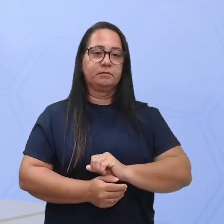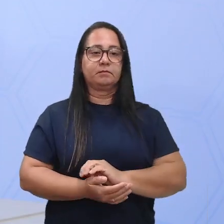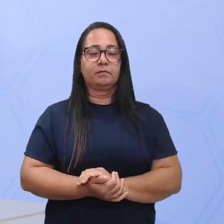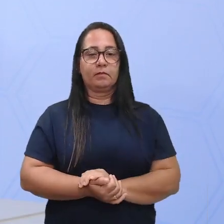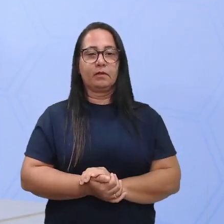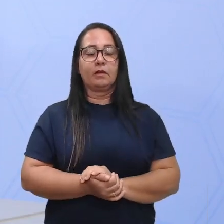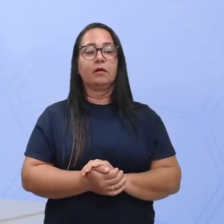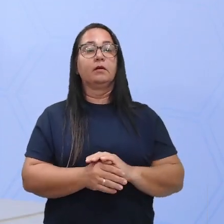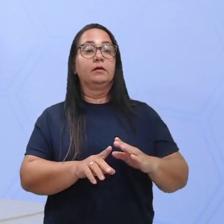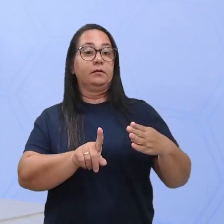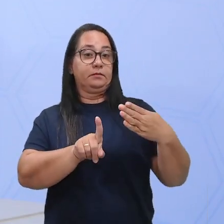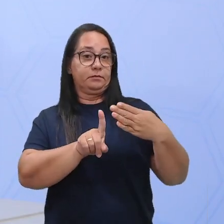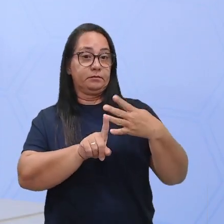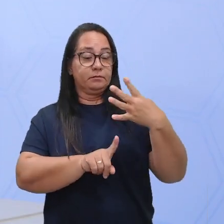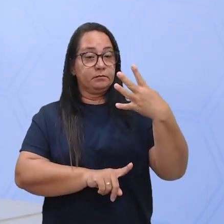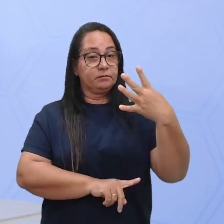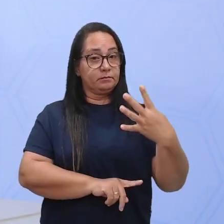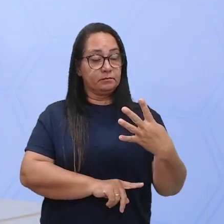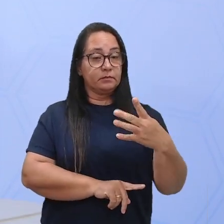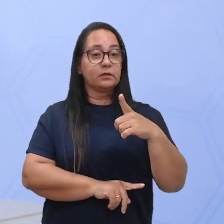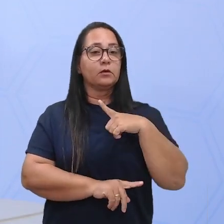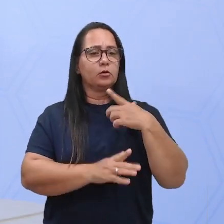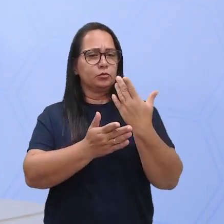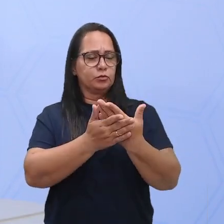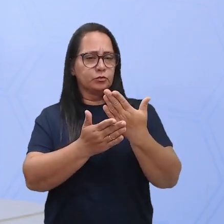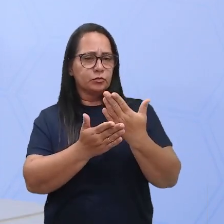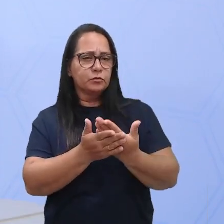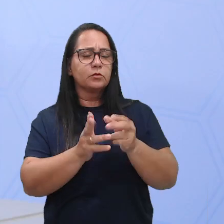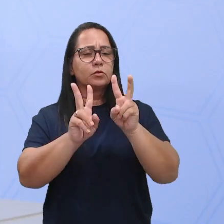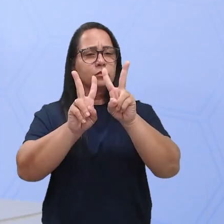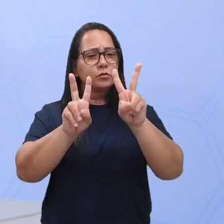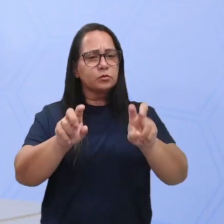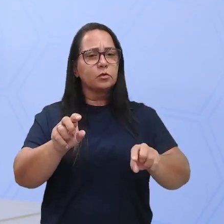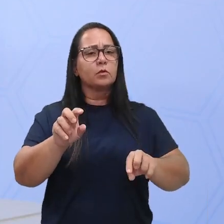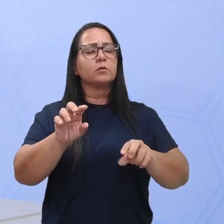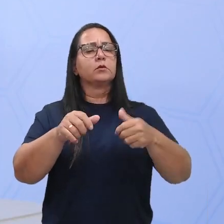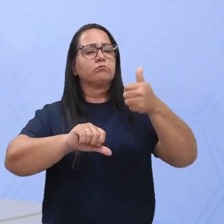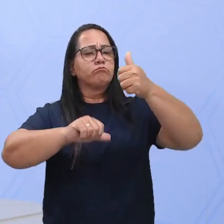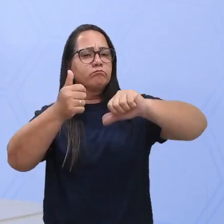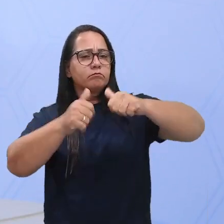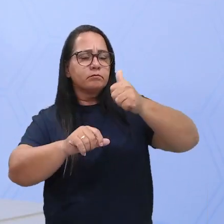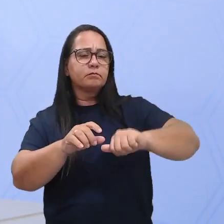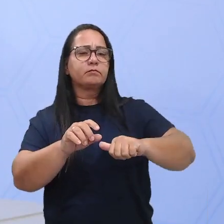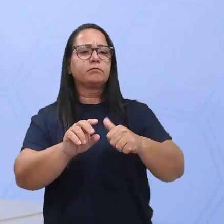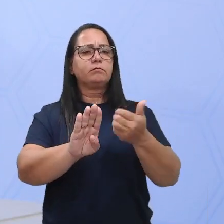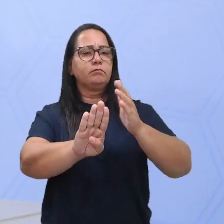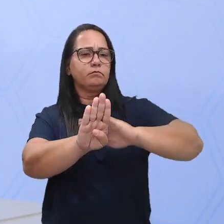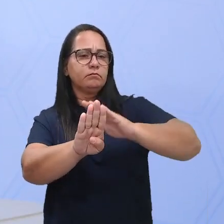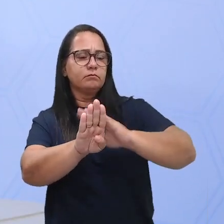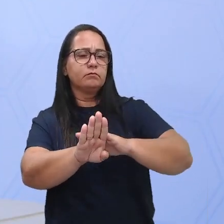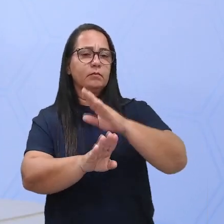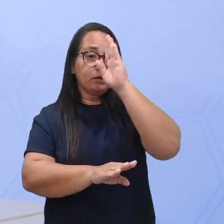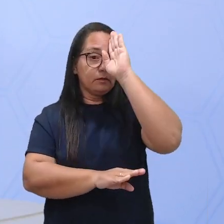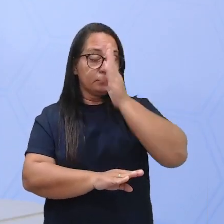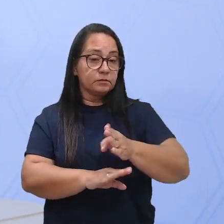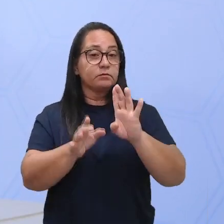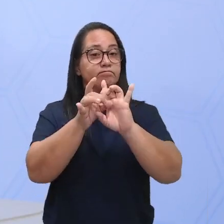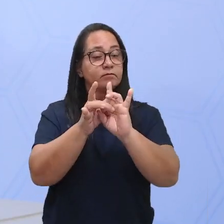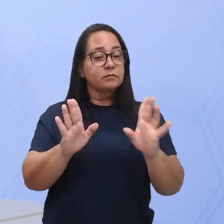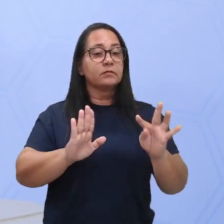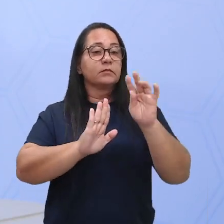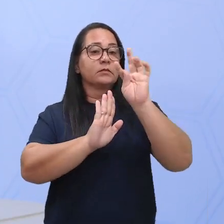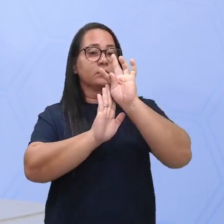Na unidade 4, você estudou discurso direto, discurso indireto, discurso livre,